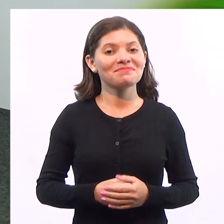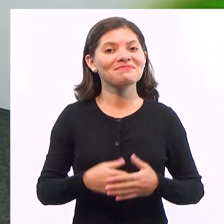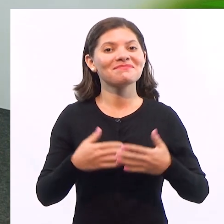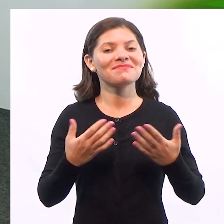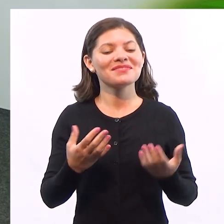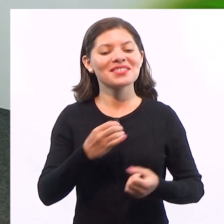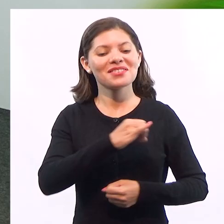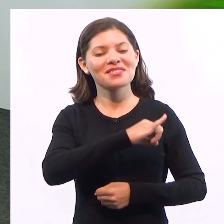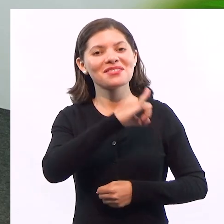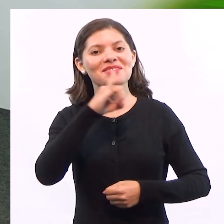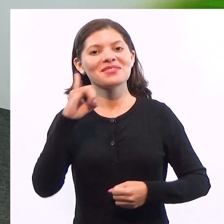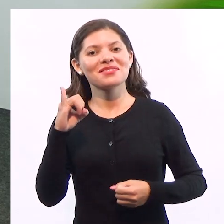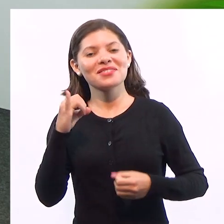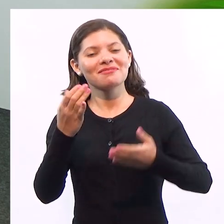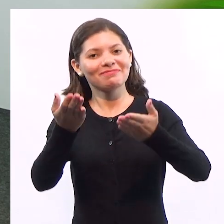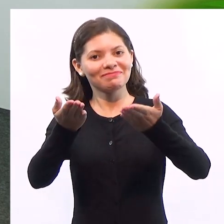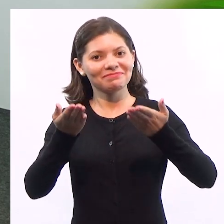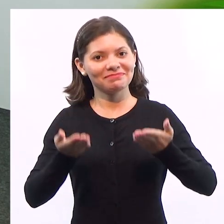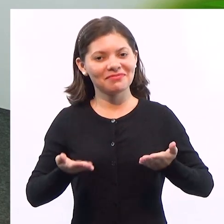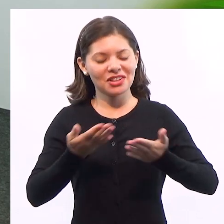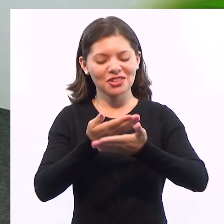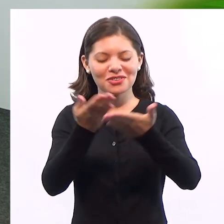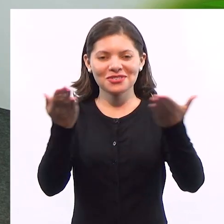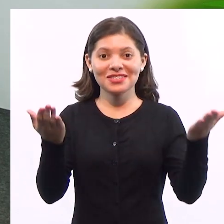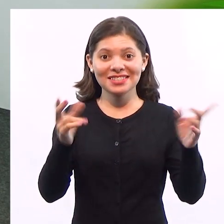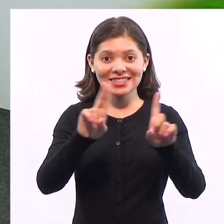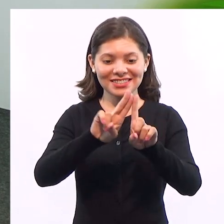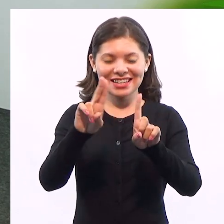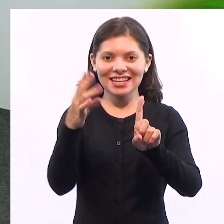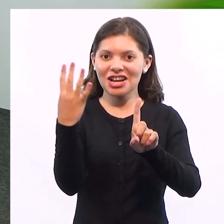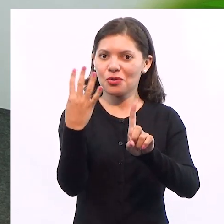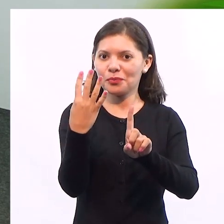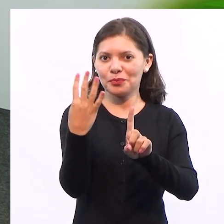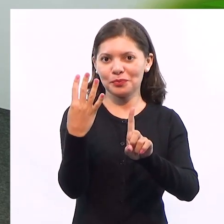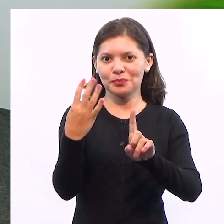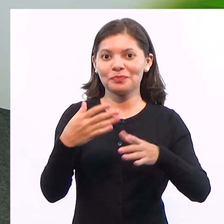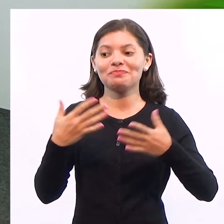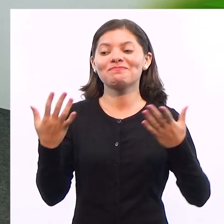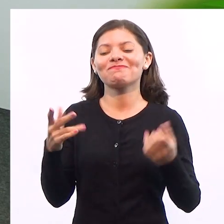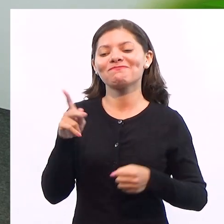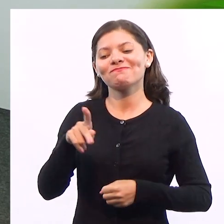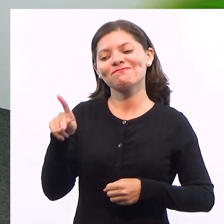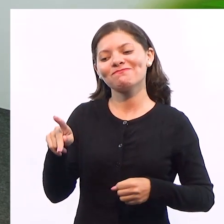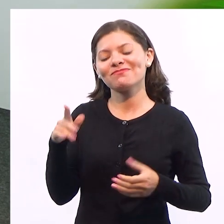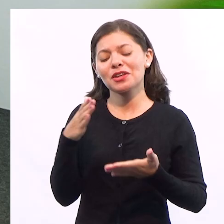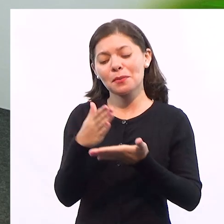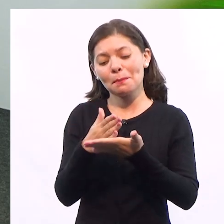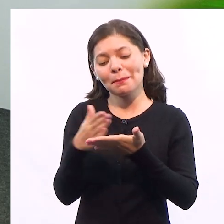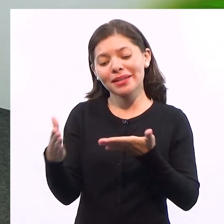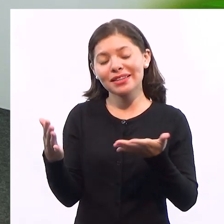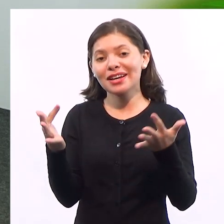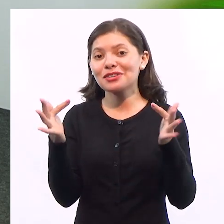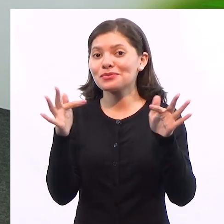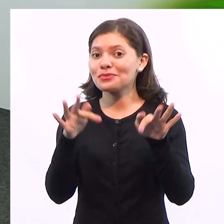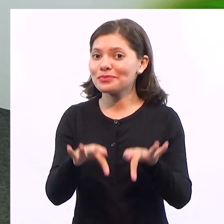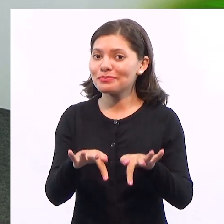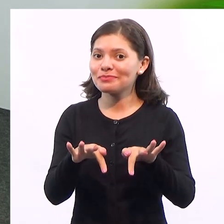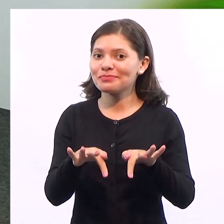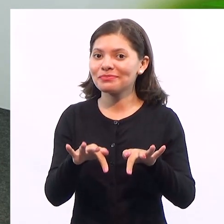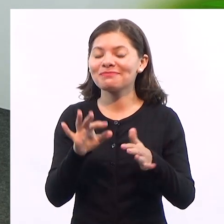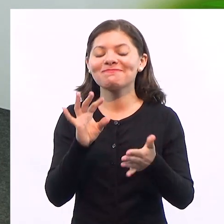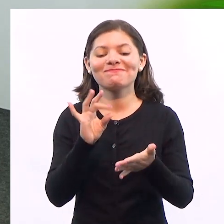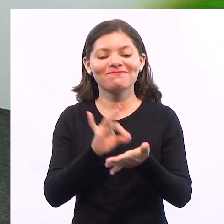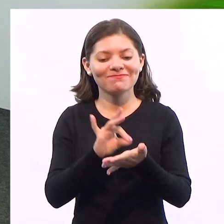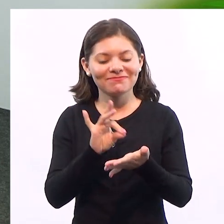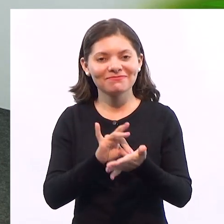E aí, meu querido, e aí, minha querida, seja muito bem-vindo à nossa unidade 4. Eita, professor, já estamos da metade para o fim do curso, não é